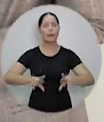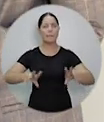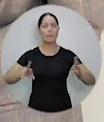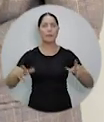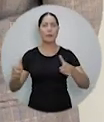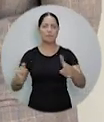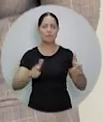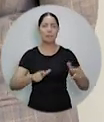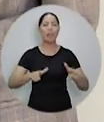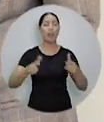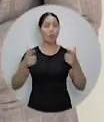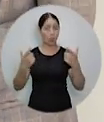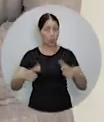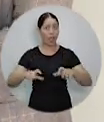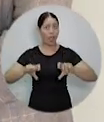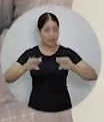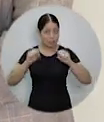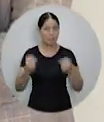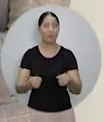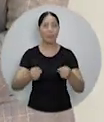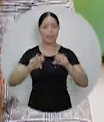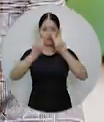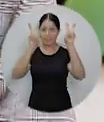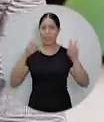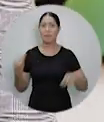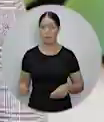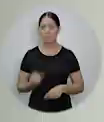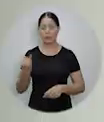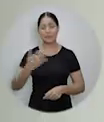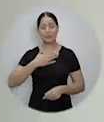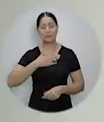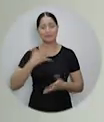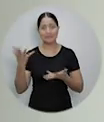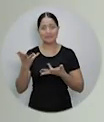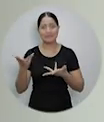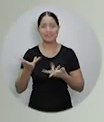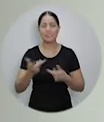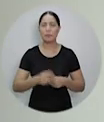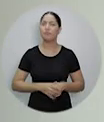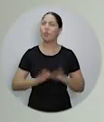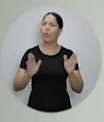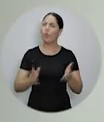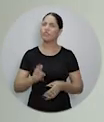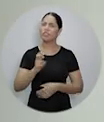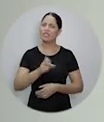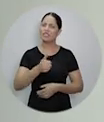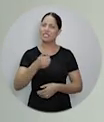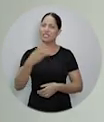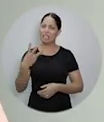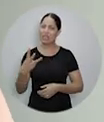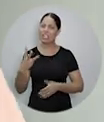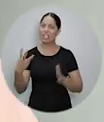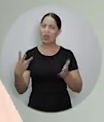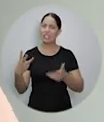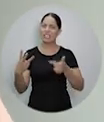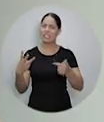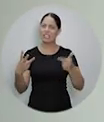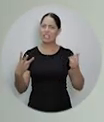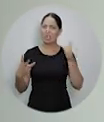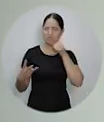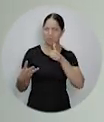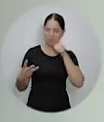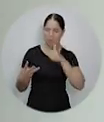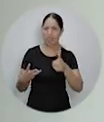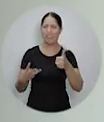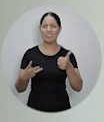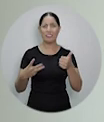os espaços de poder. Um tema maravilhoso para mim. Hoje, ao todo, 513 deputados federais, mas somente 77